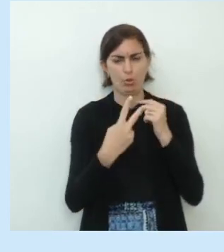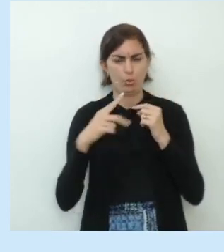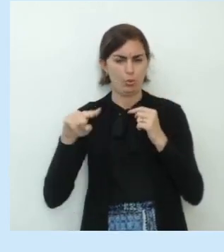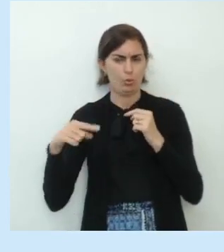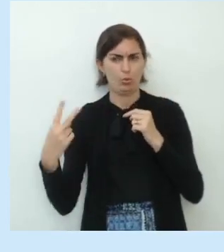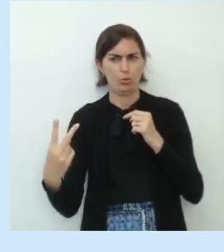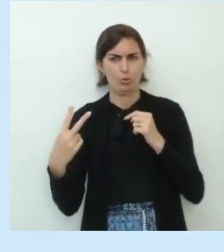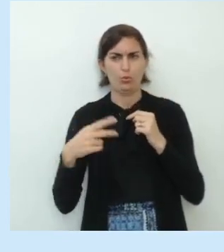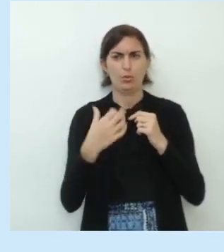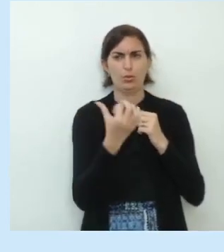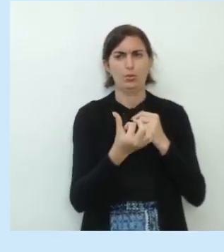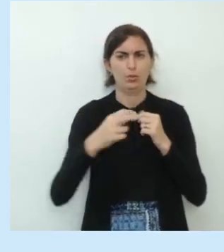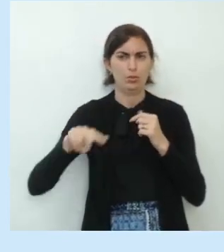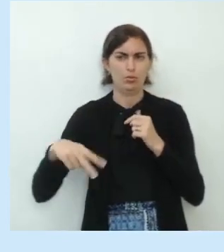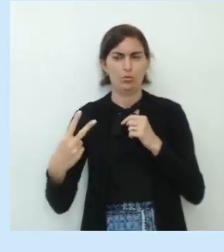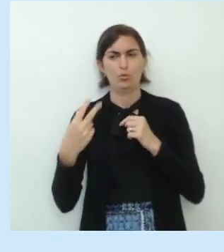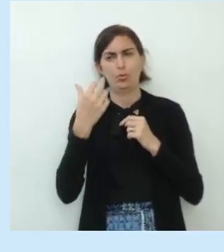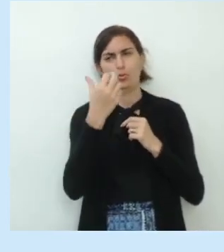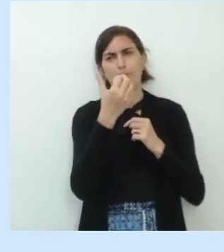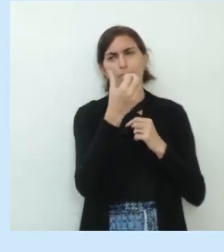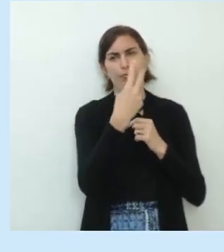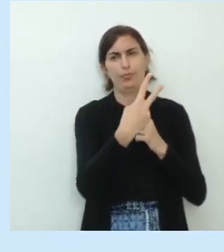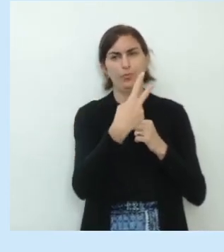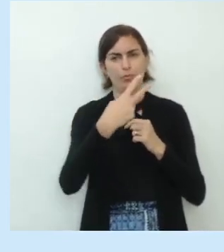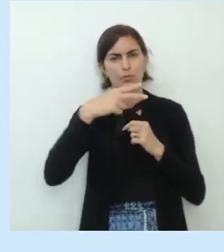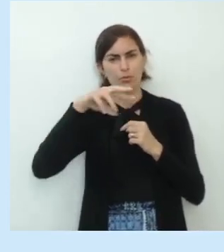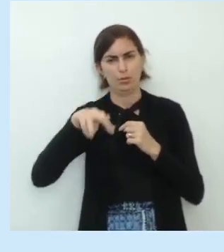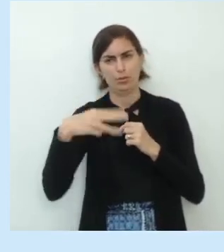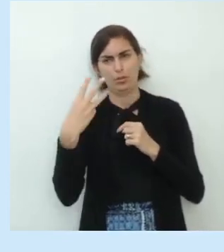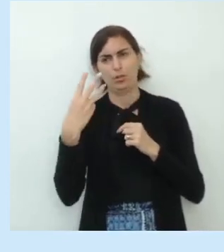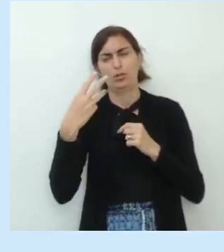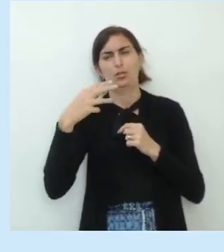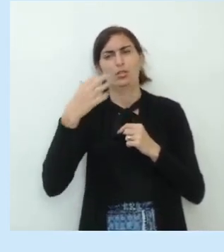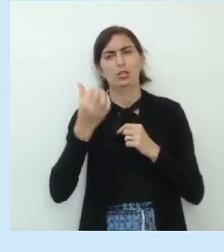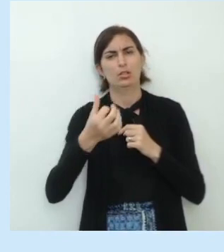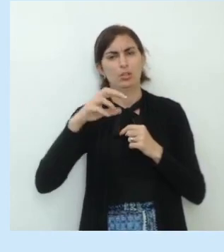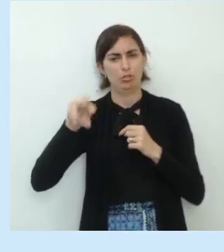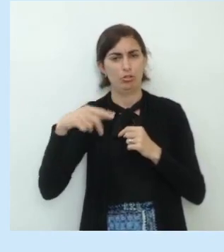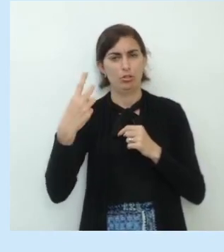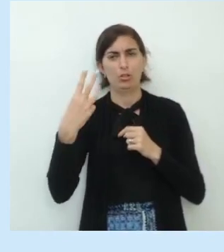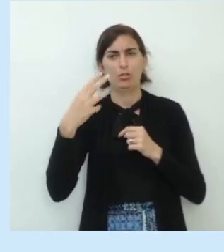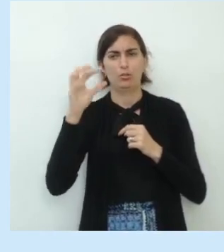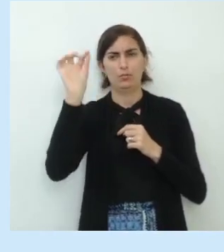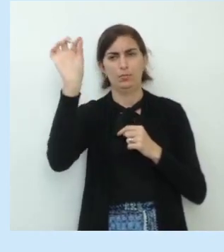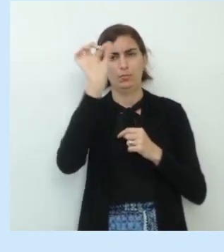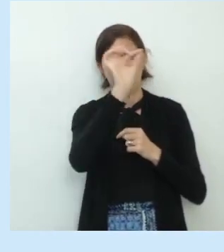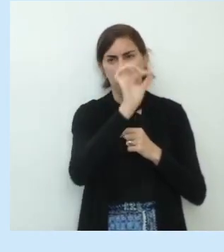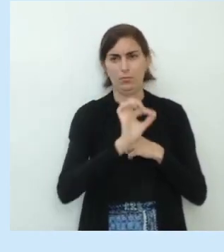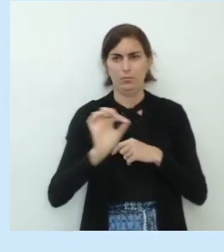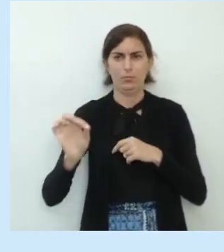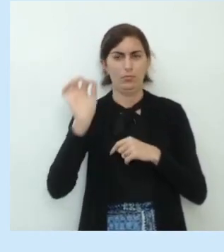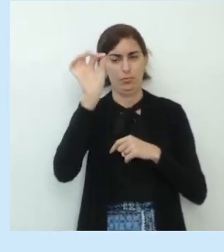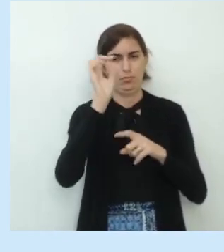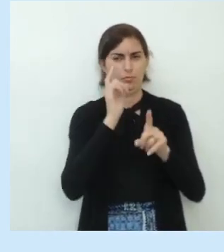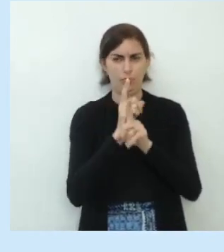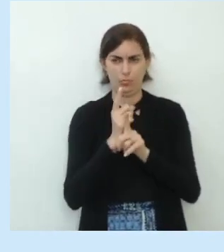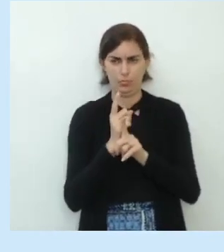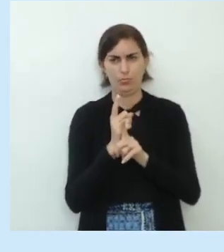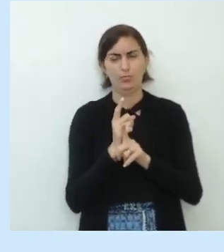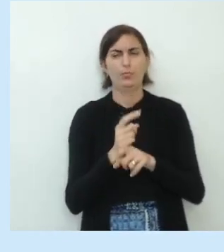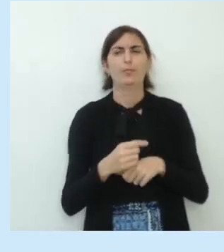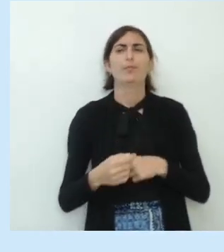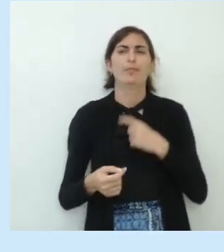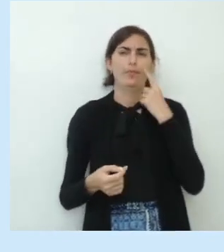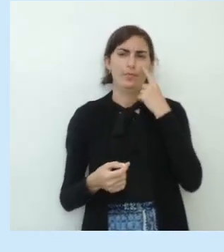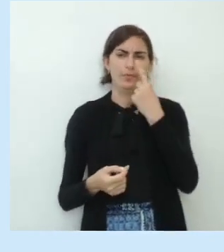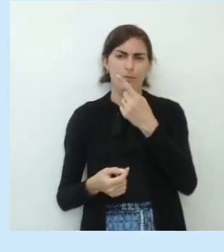2, 6, 2, 2, 3 e 6, 3, que são os vértices, os pontos de encontro desses